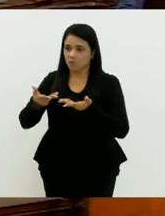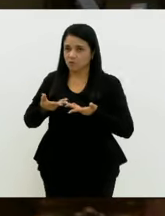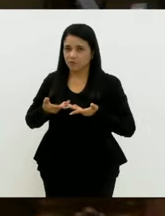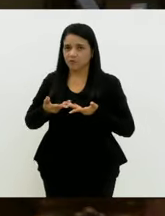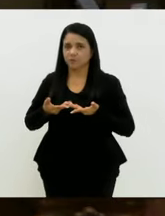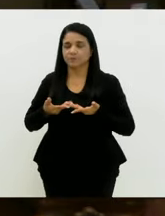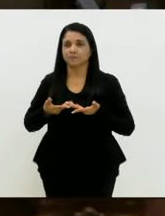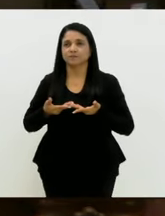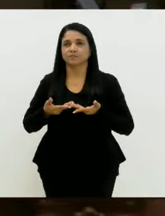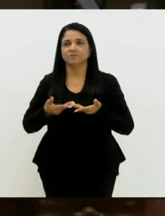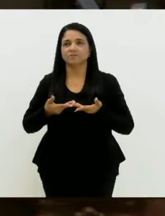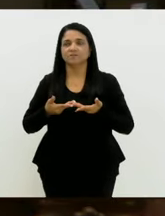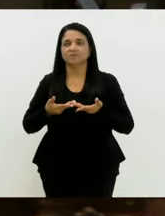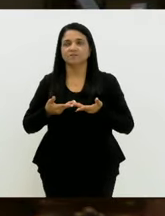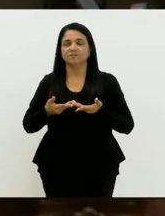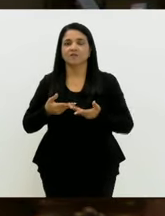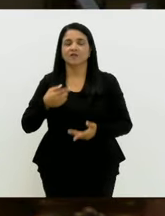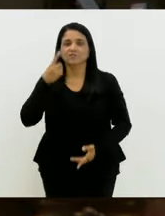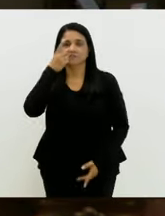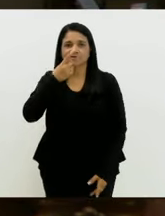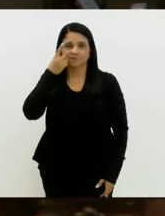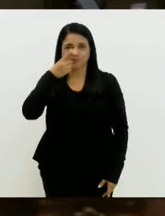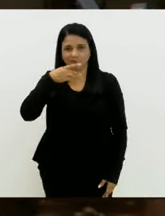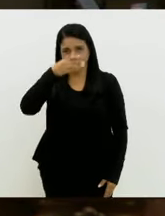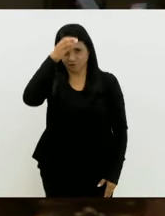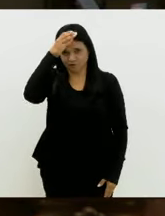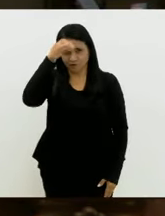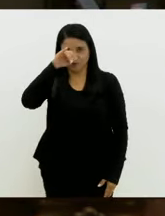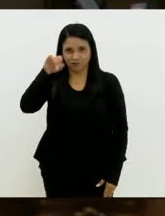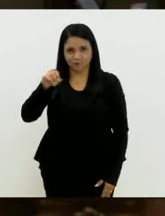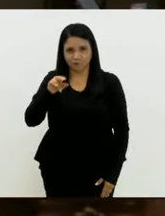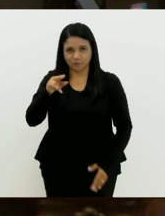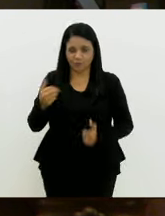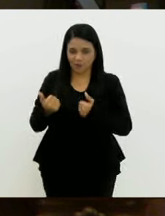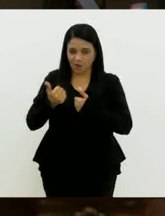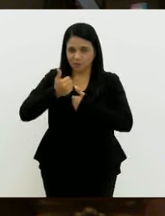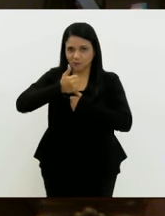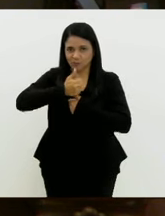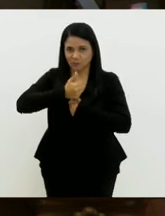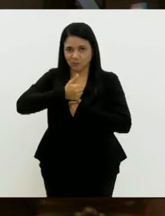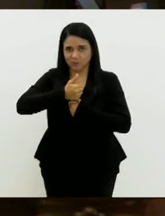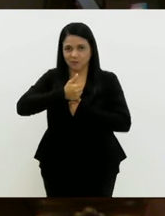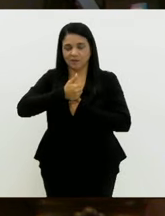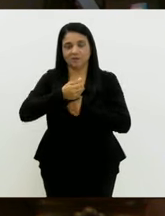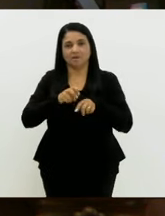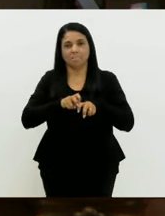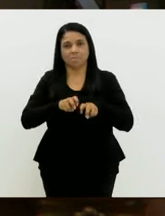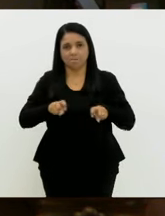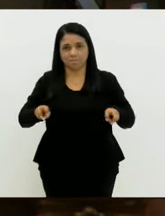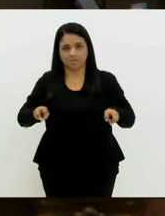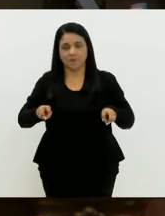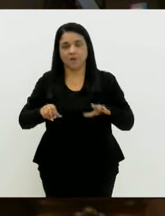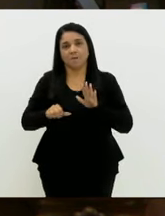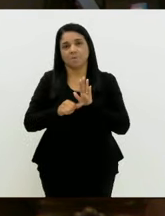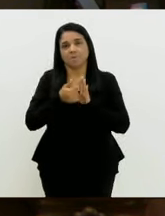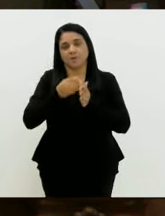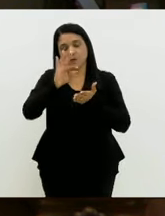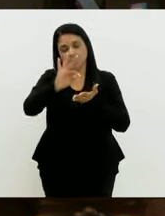a querida deputada Tia Ju para assumir os trabalhos da mesa. Primeiro orador